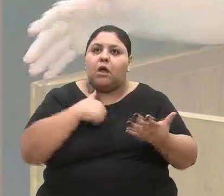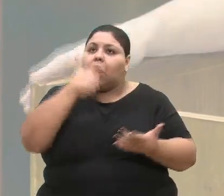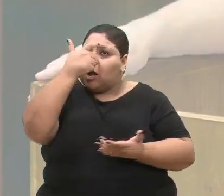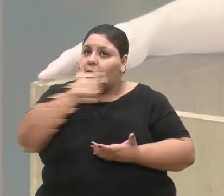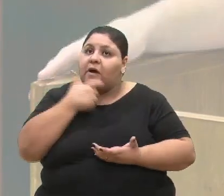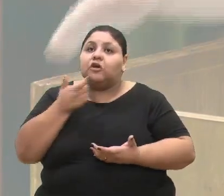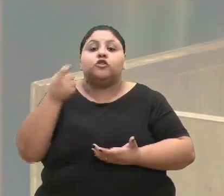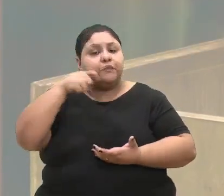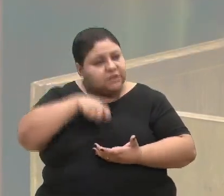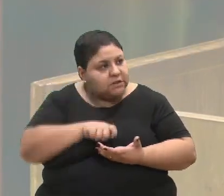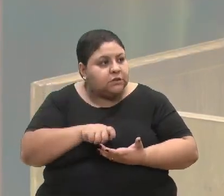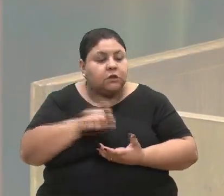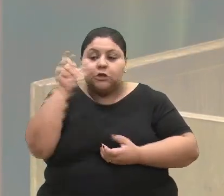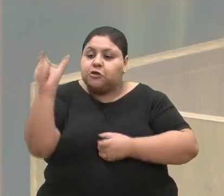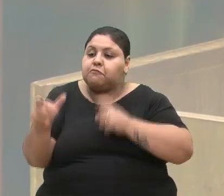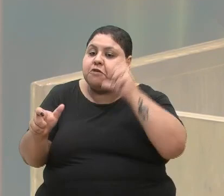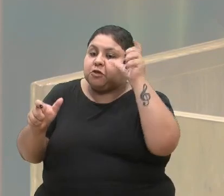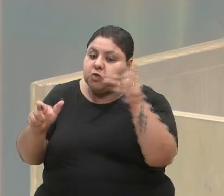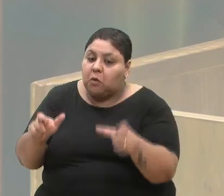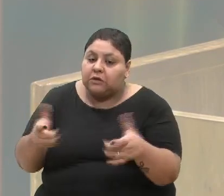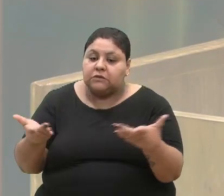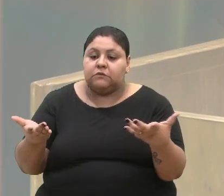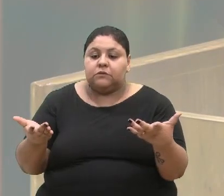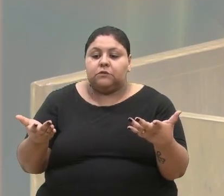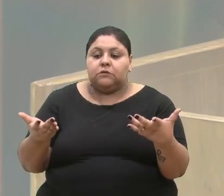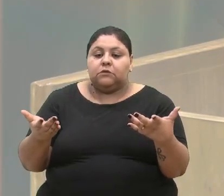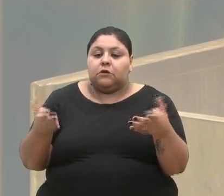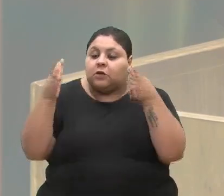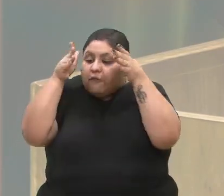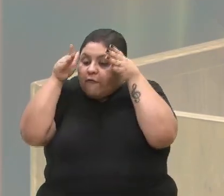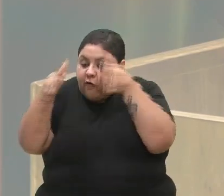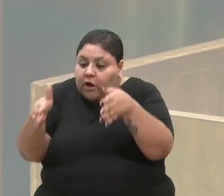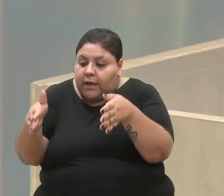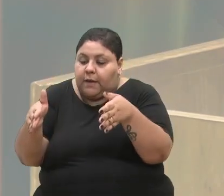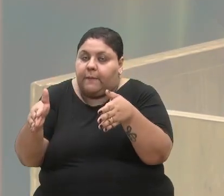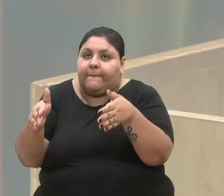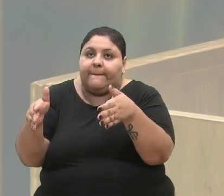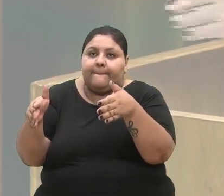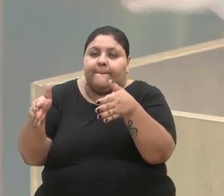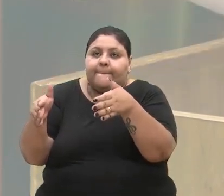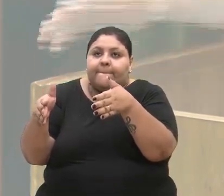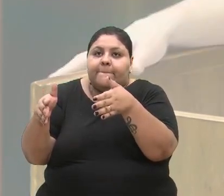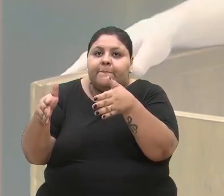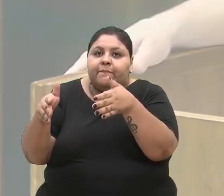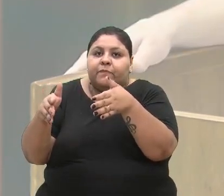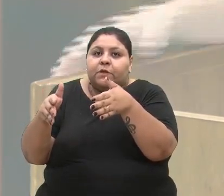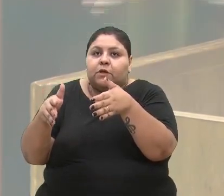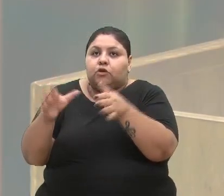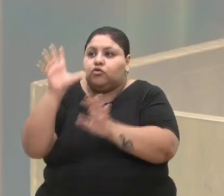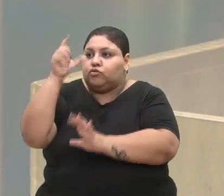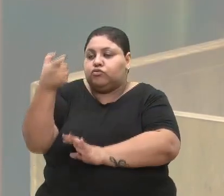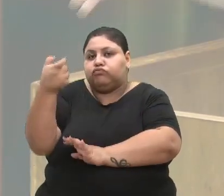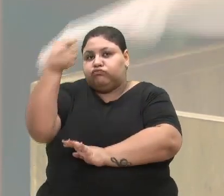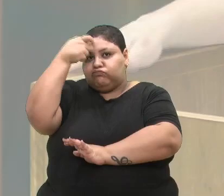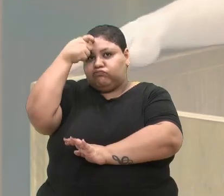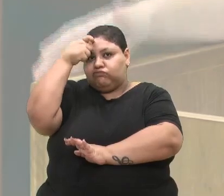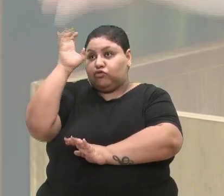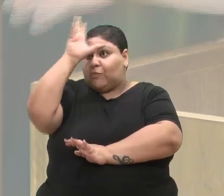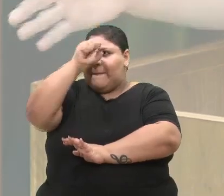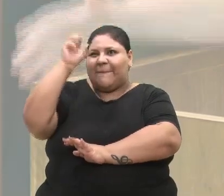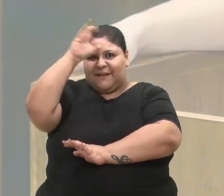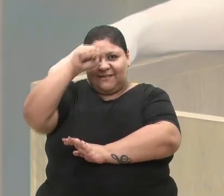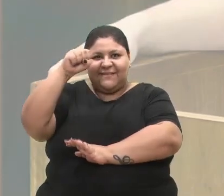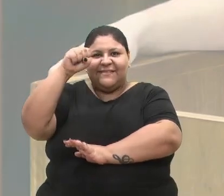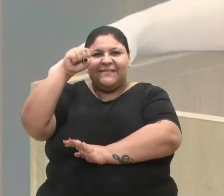precisa disso, de pessoas que se dediquem através do conhecimento, através do aprender. E